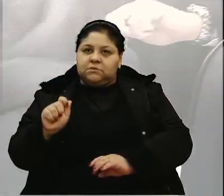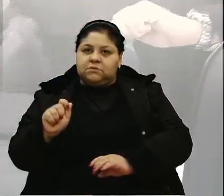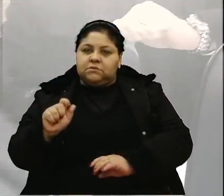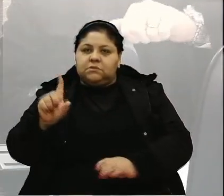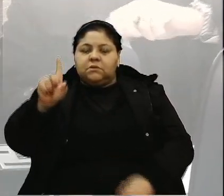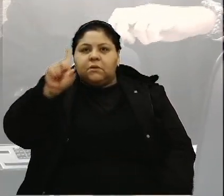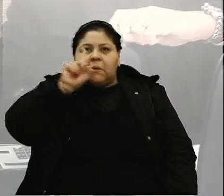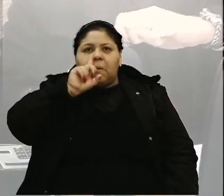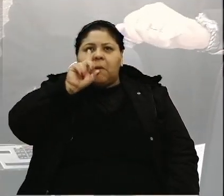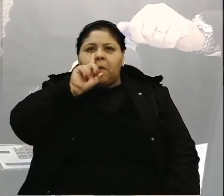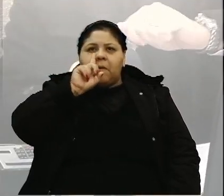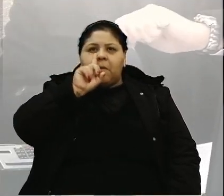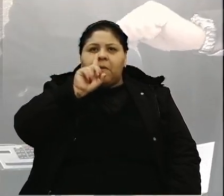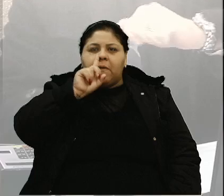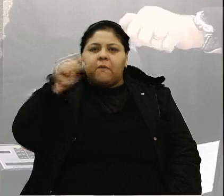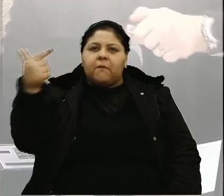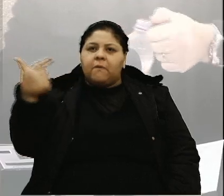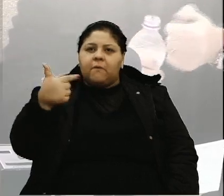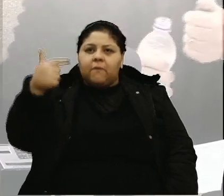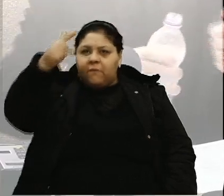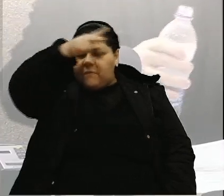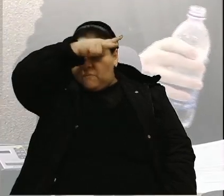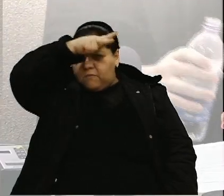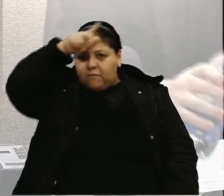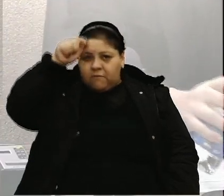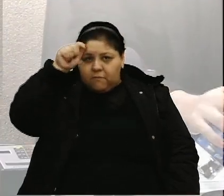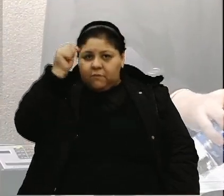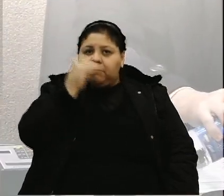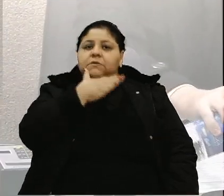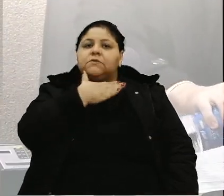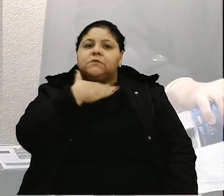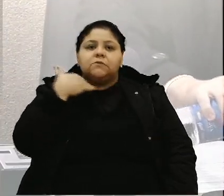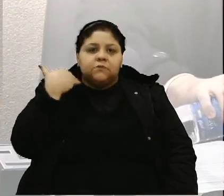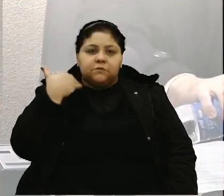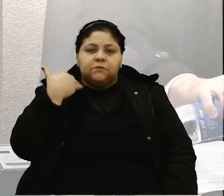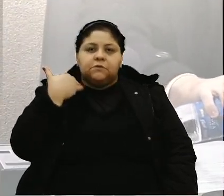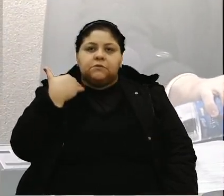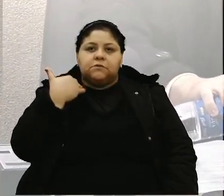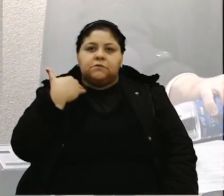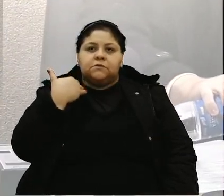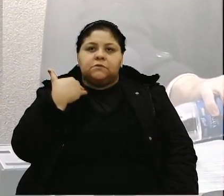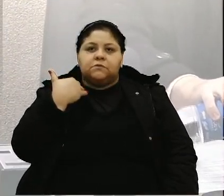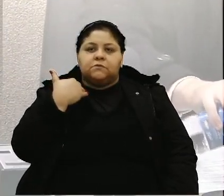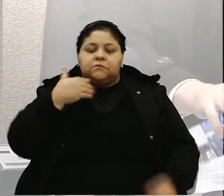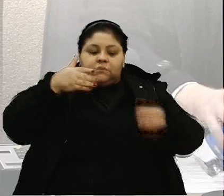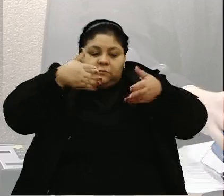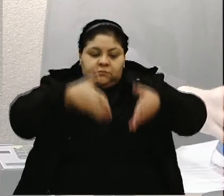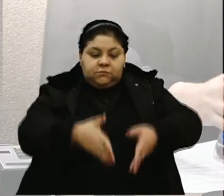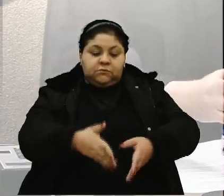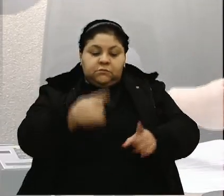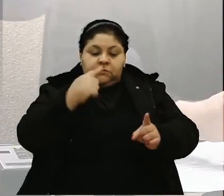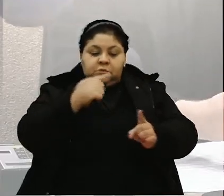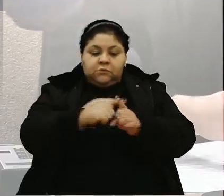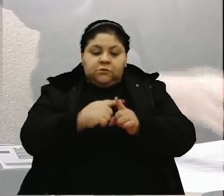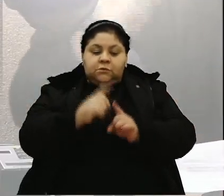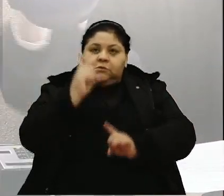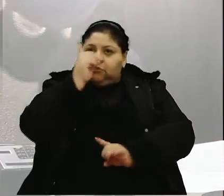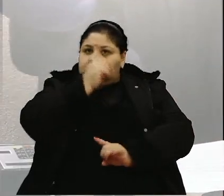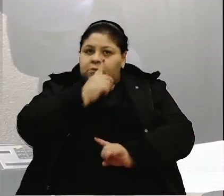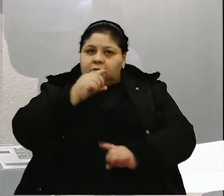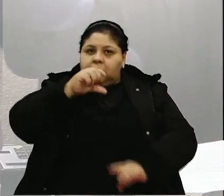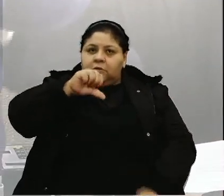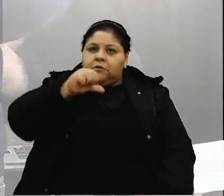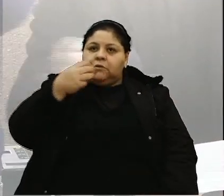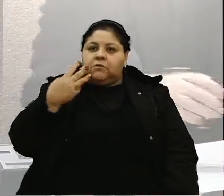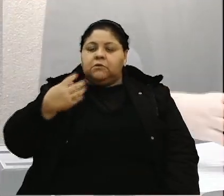mãe da nossa vice-prefeita, que acabou vindo a óbito, foi sepultada no domingo, tinha